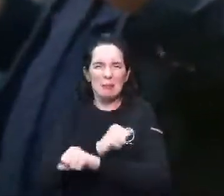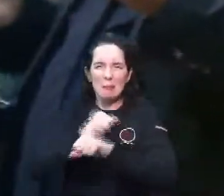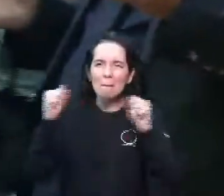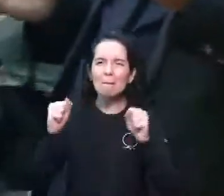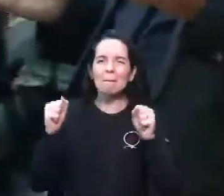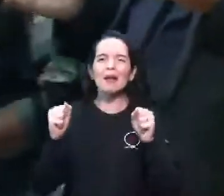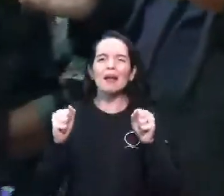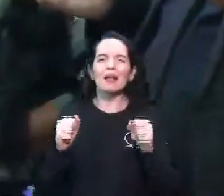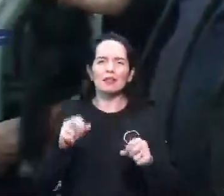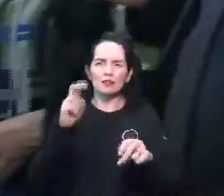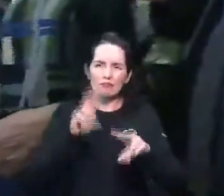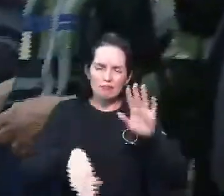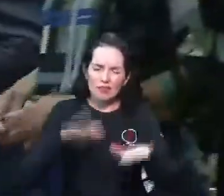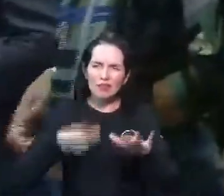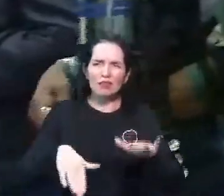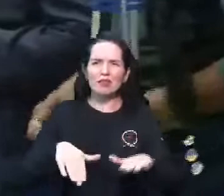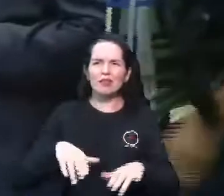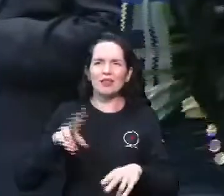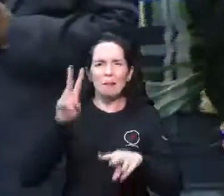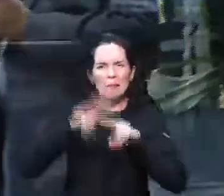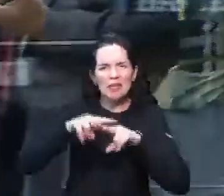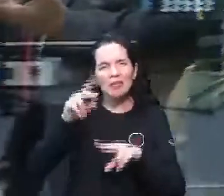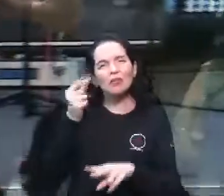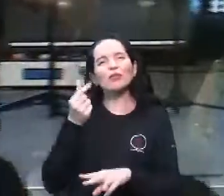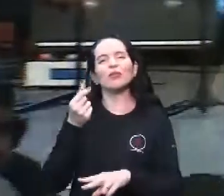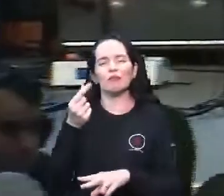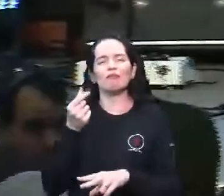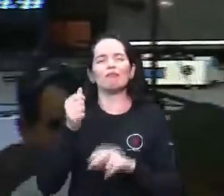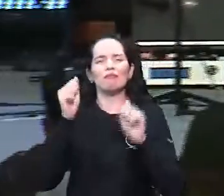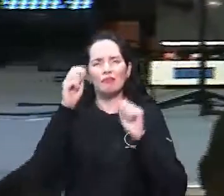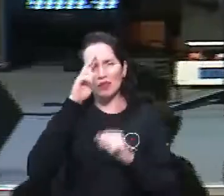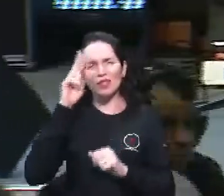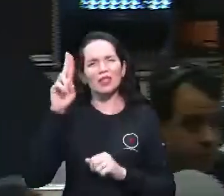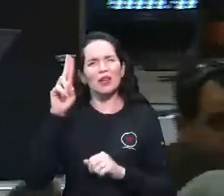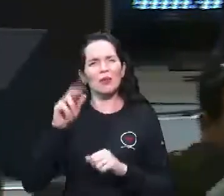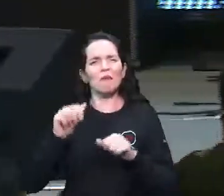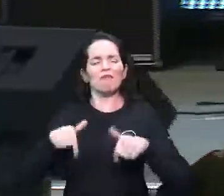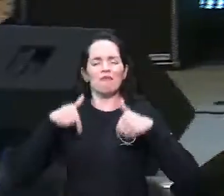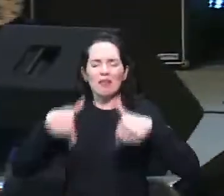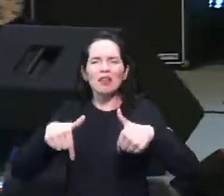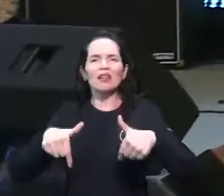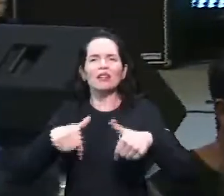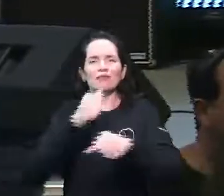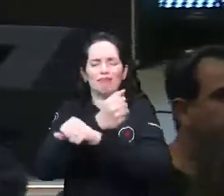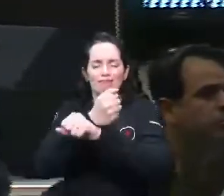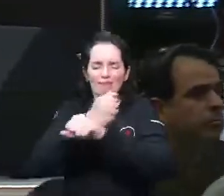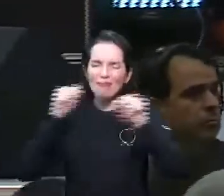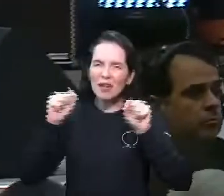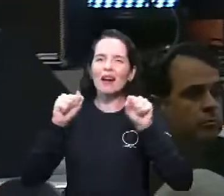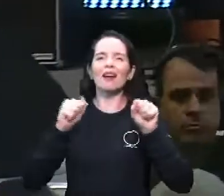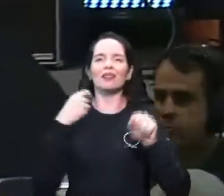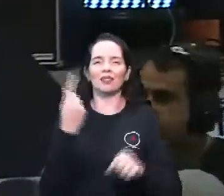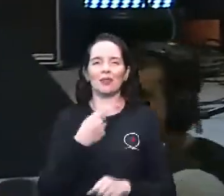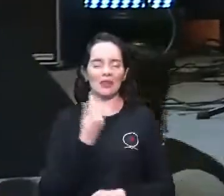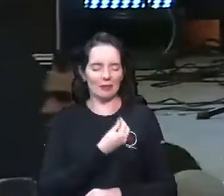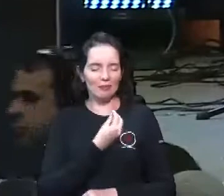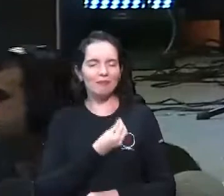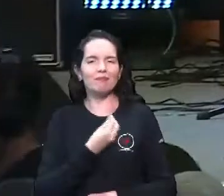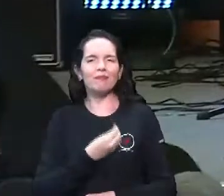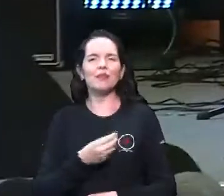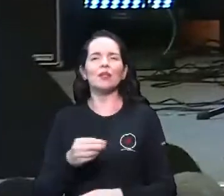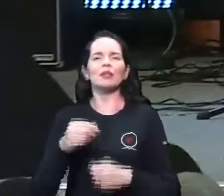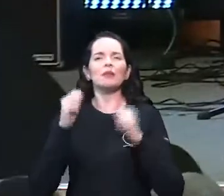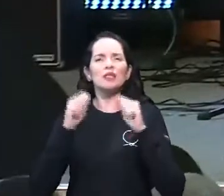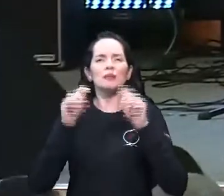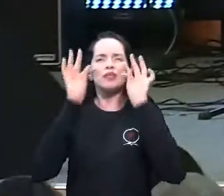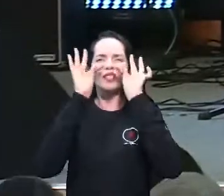dos cativeiros financeiros, que o Senhor possa fazer um desatar nas nossas vidas, que nós possamos testemunhar